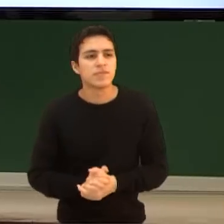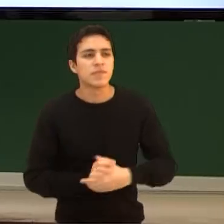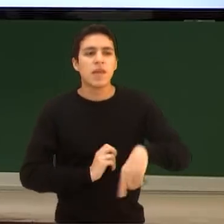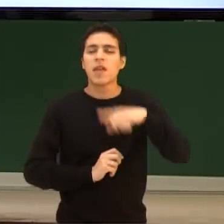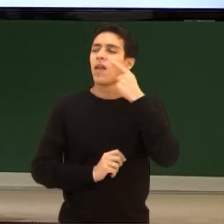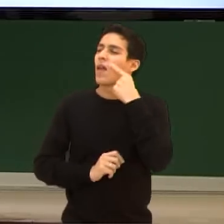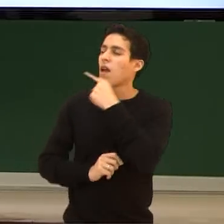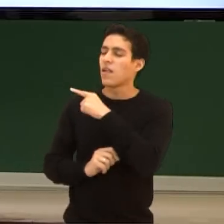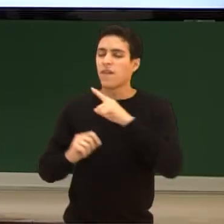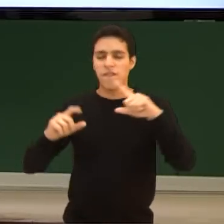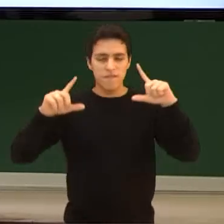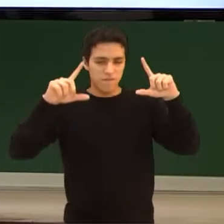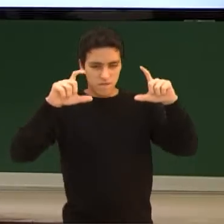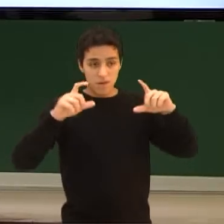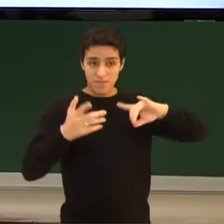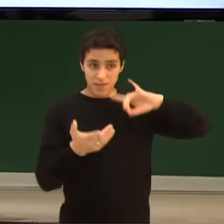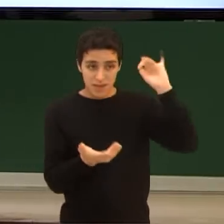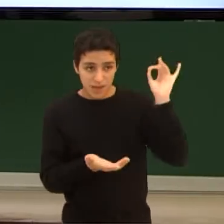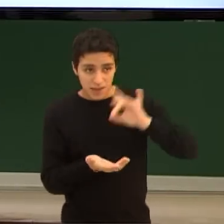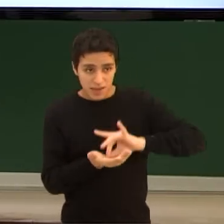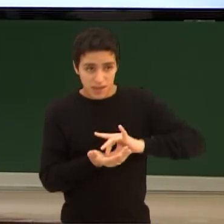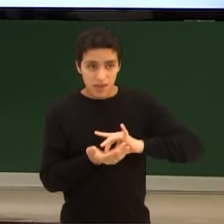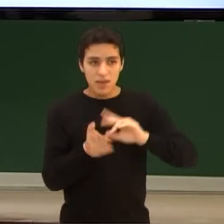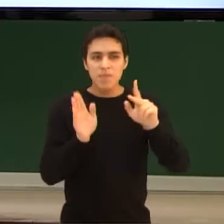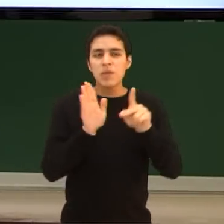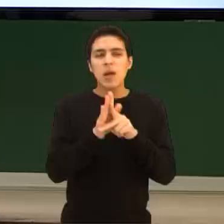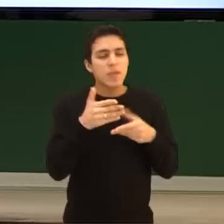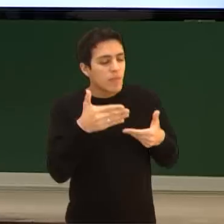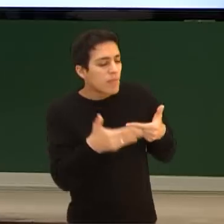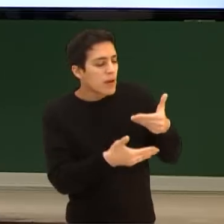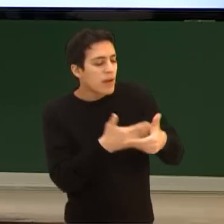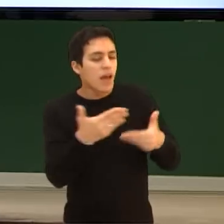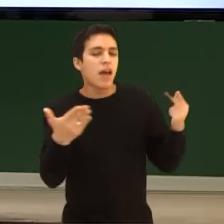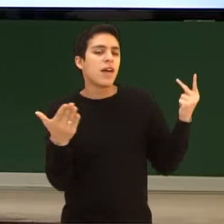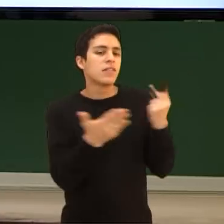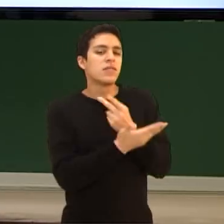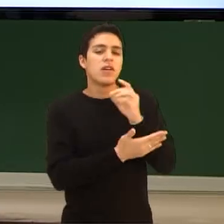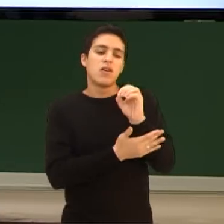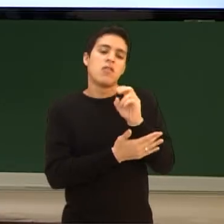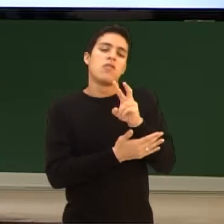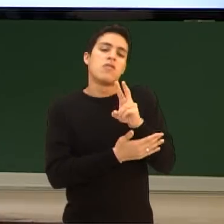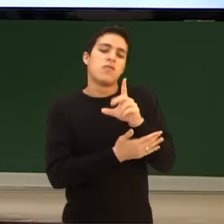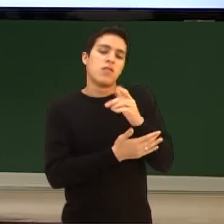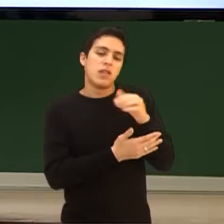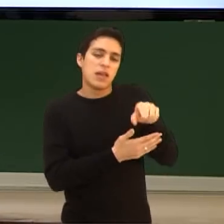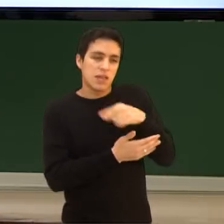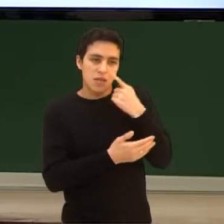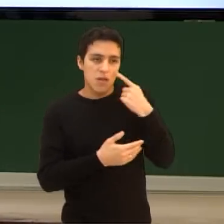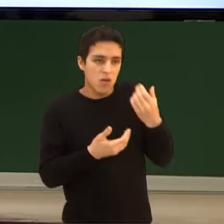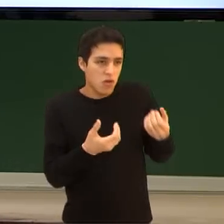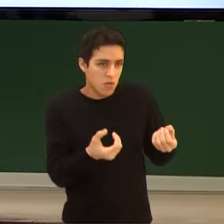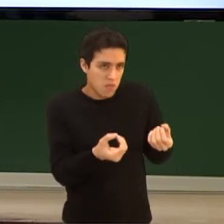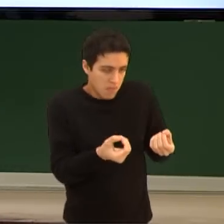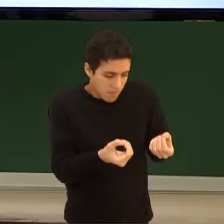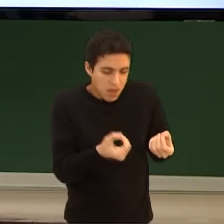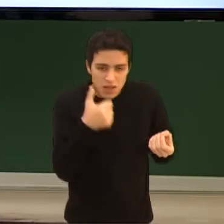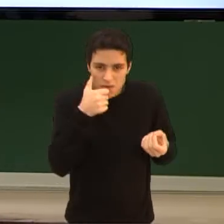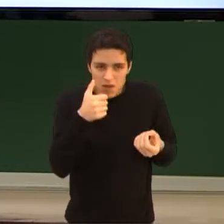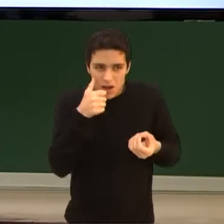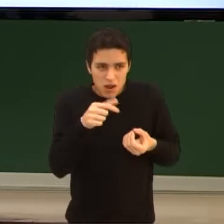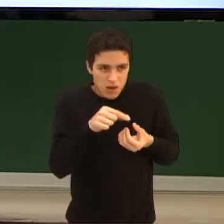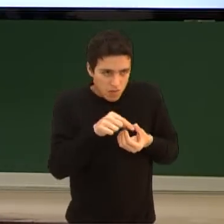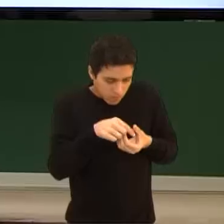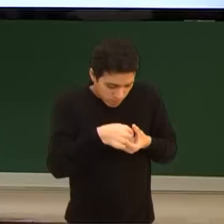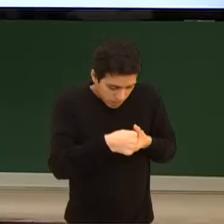que legal. É uma imagem real, tá? Desse processo acontecendo, da ovulação. Então, aqui o ovário, né, da mulher e